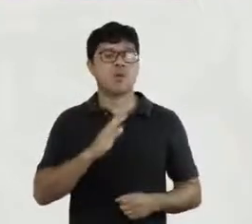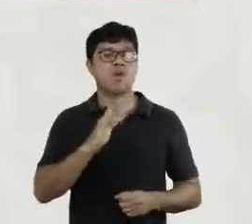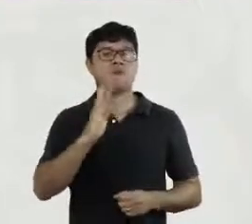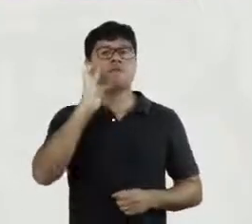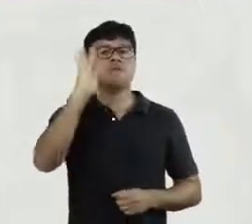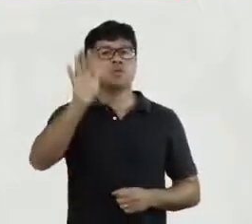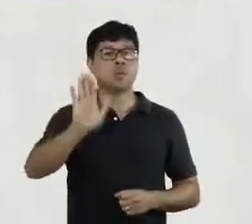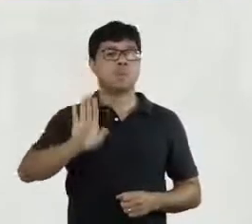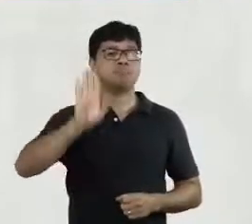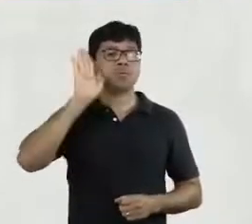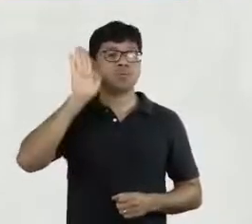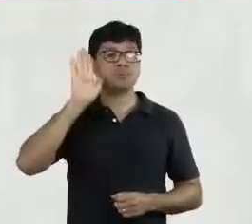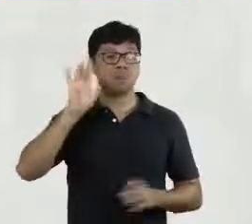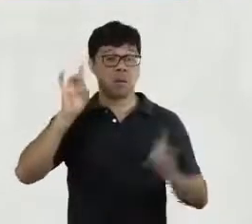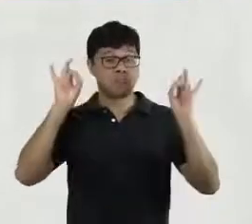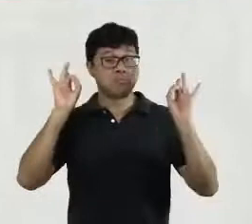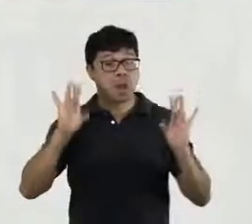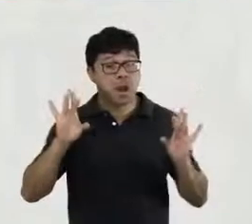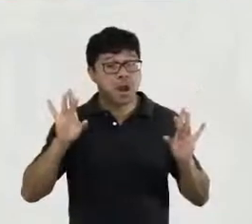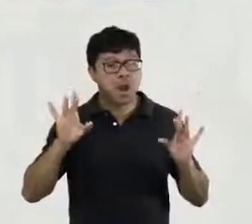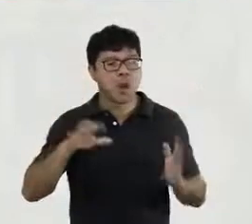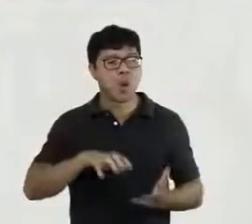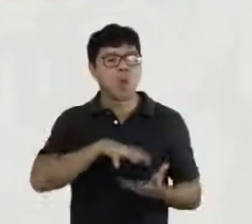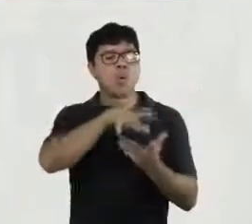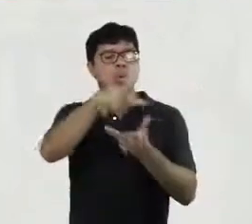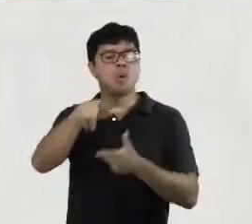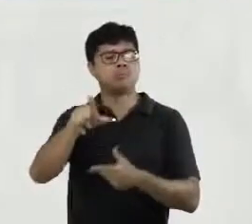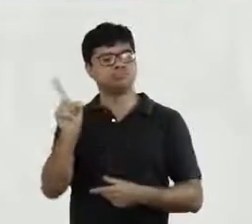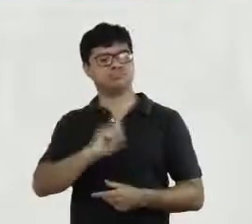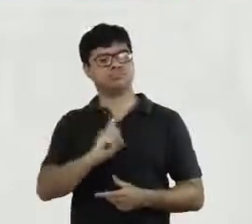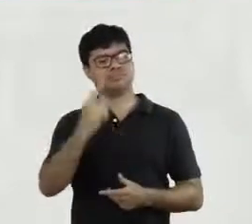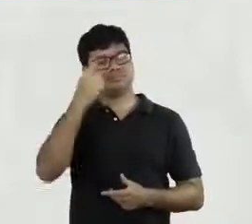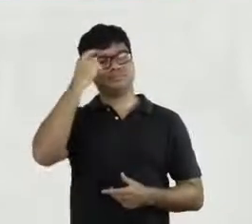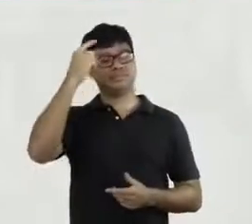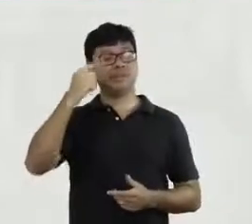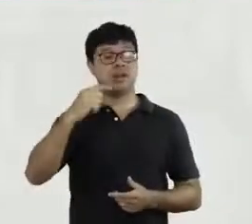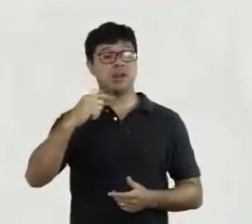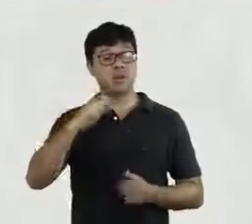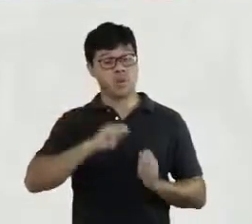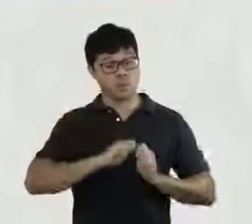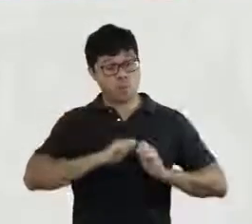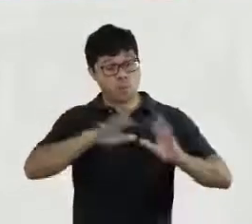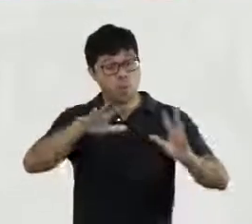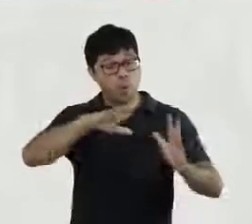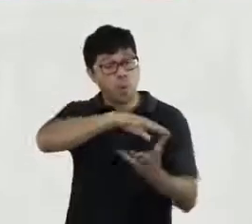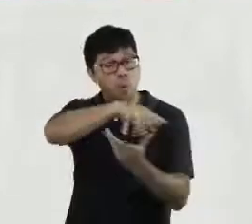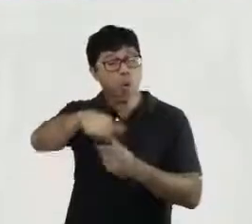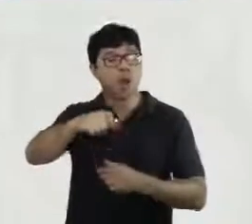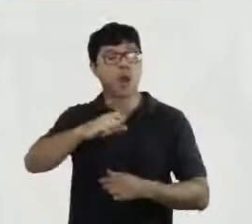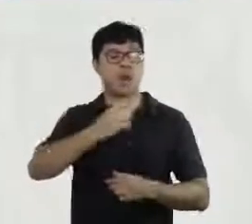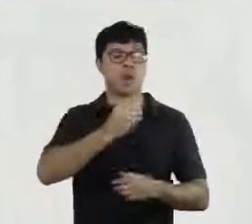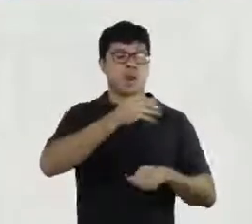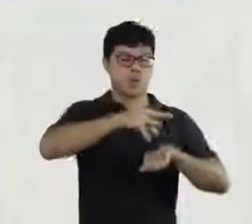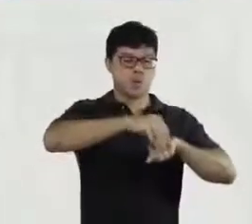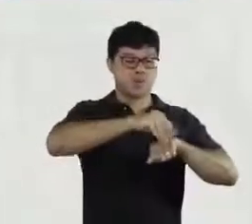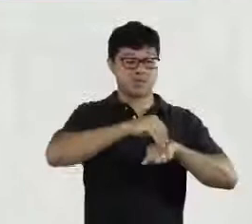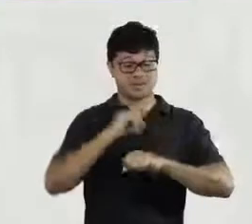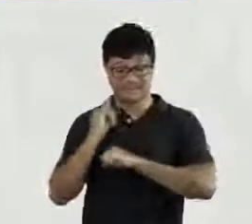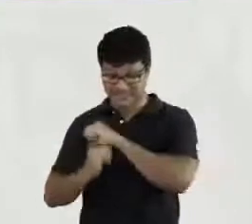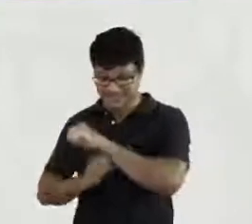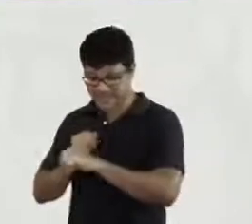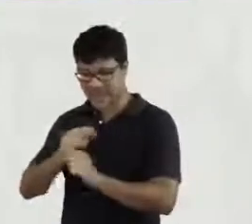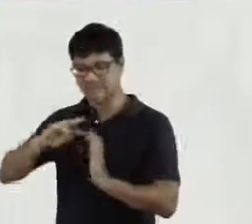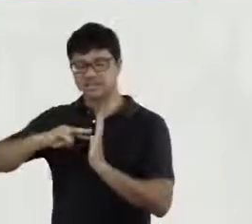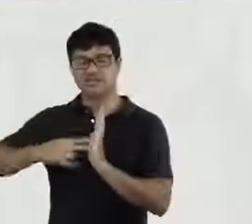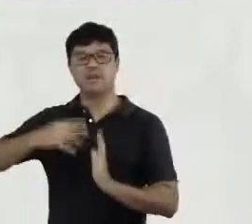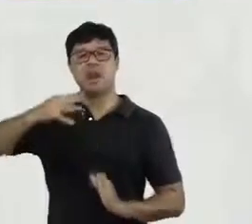ela não se configura como universal, não. Universal é o conhecimento. A internet não é sinônimo